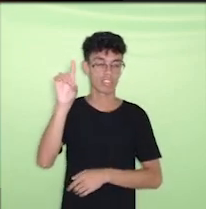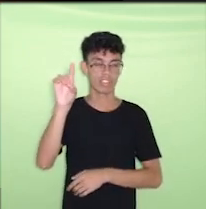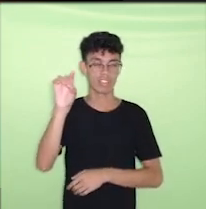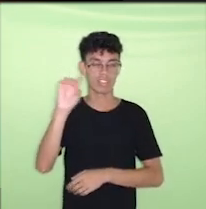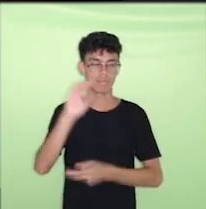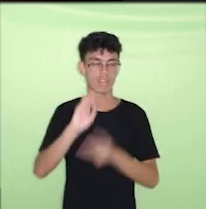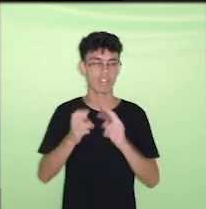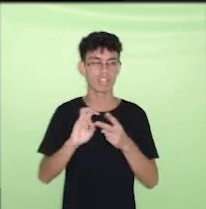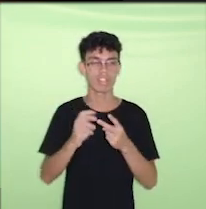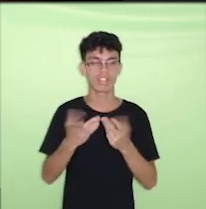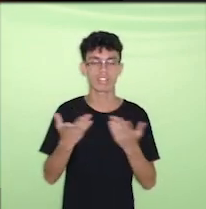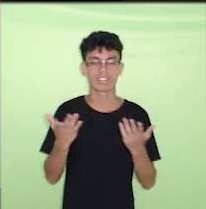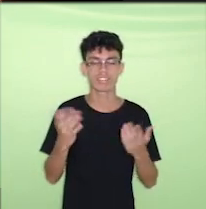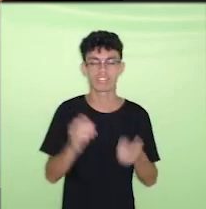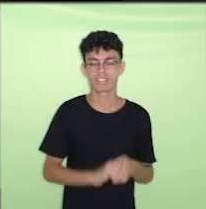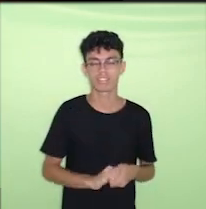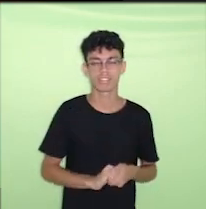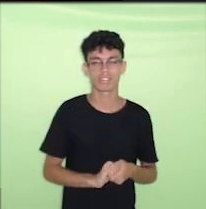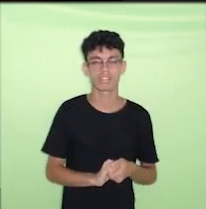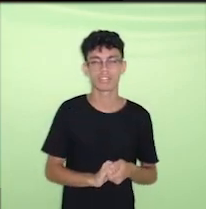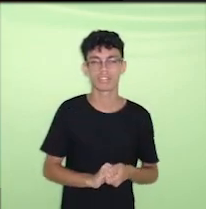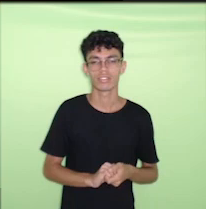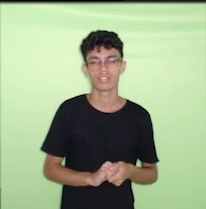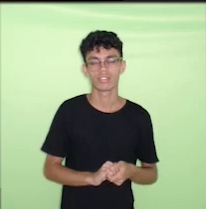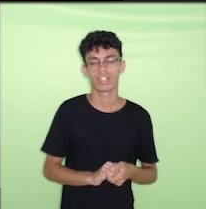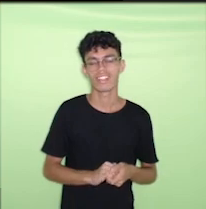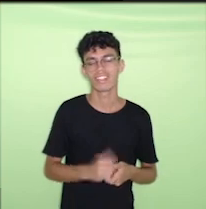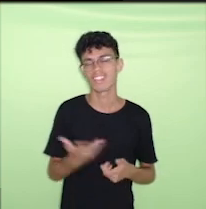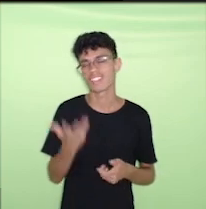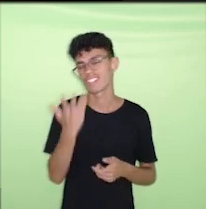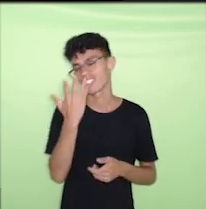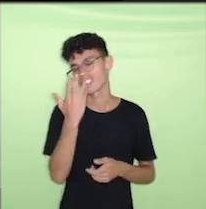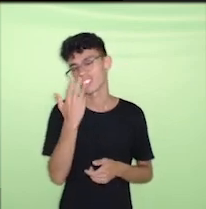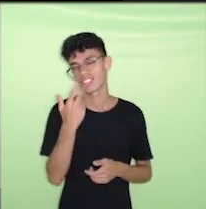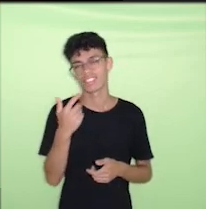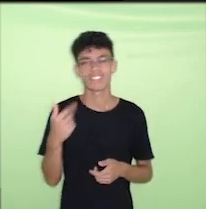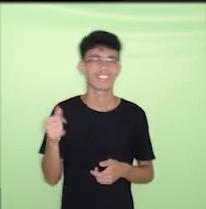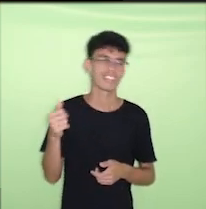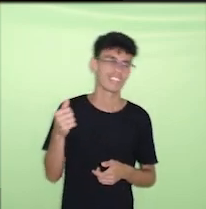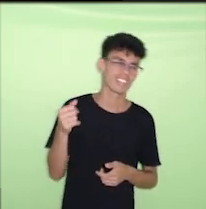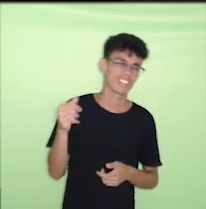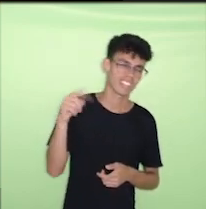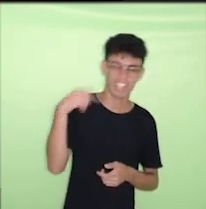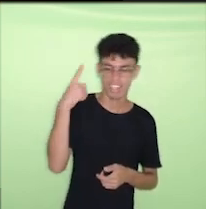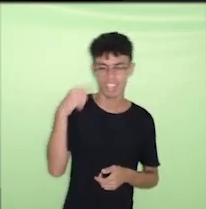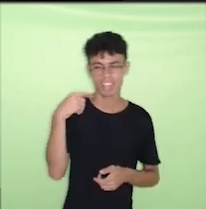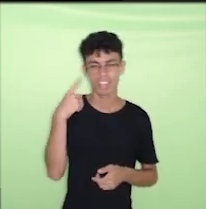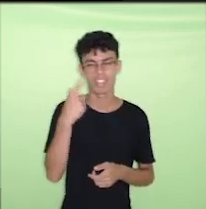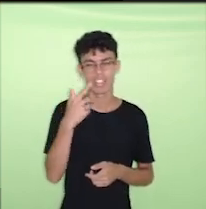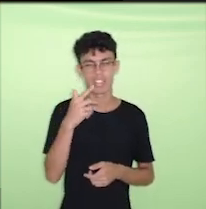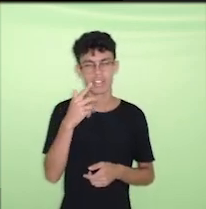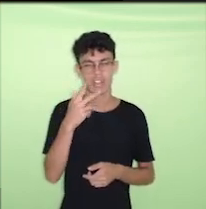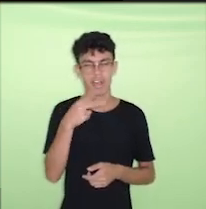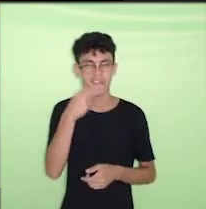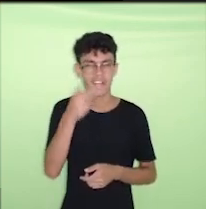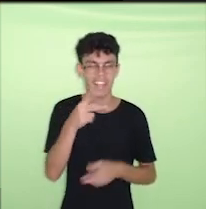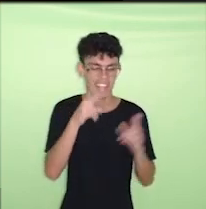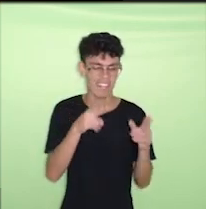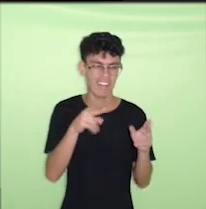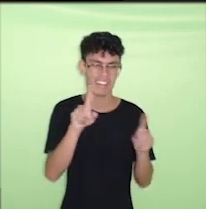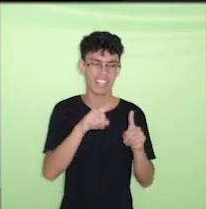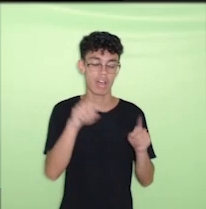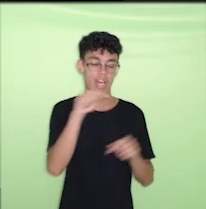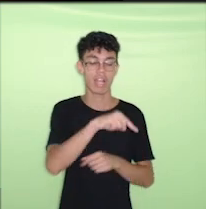Férico e delirante, não, reverendíssimo? Nem as crianças, nem os loucos falam assim. Ela deve sofrer